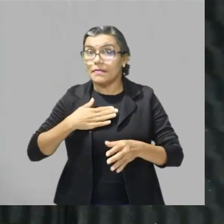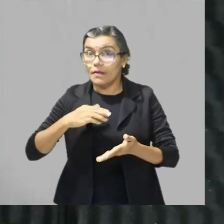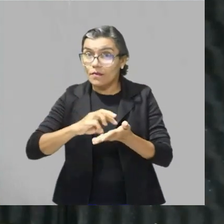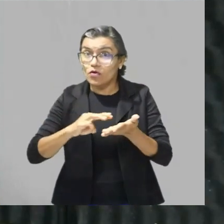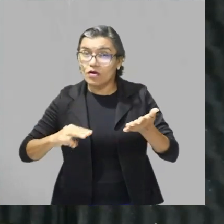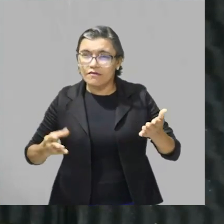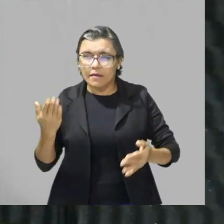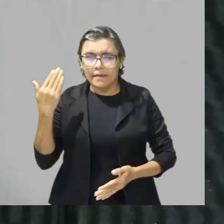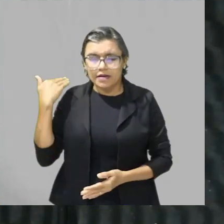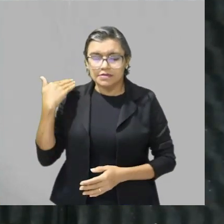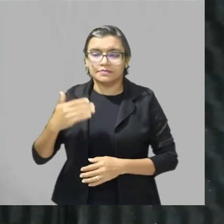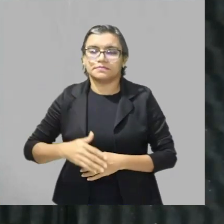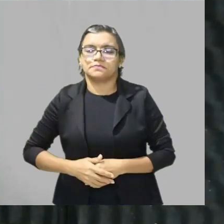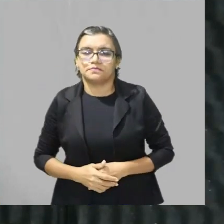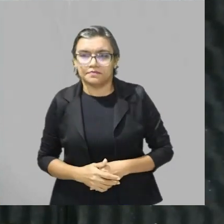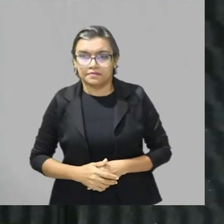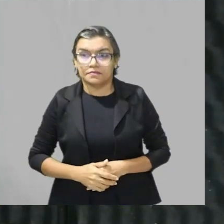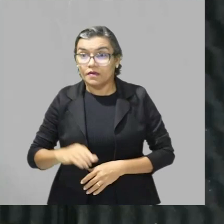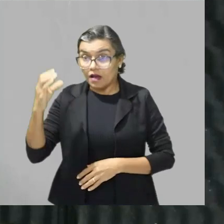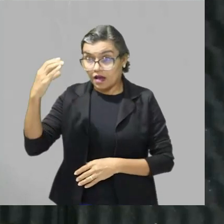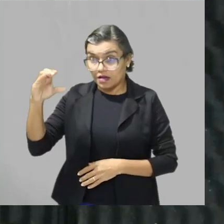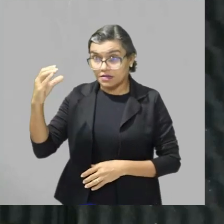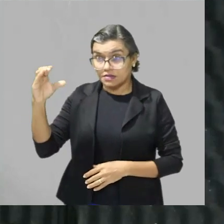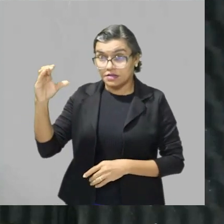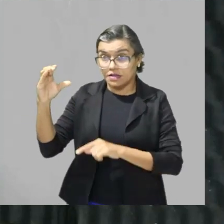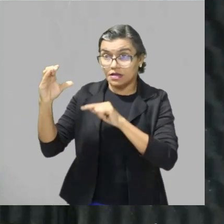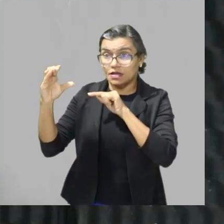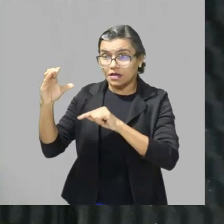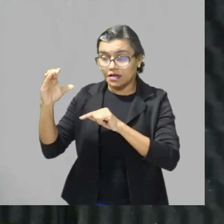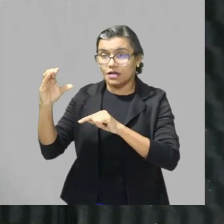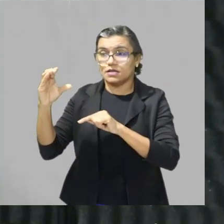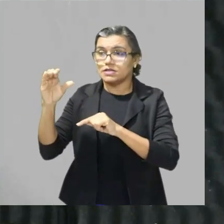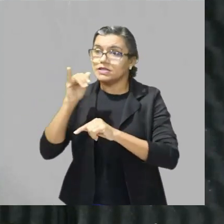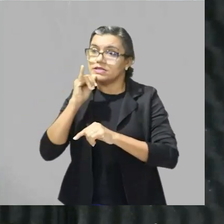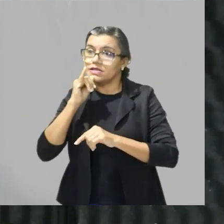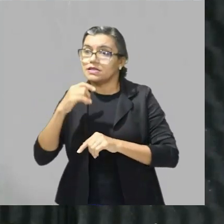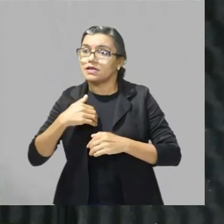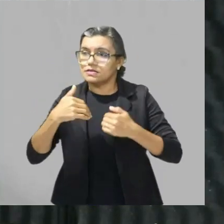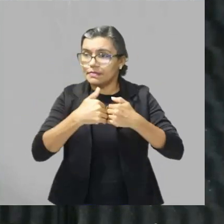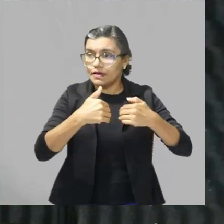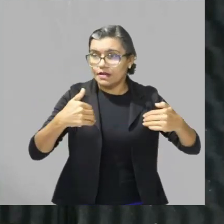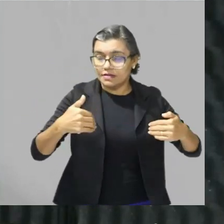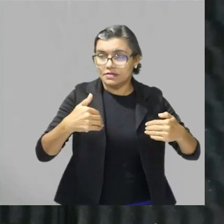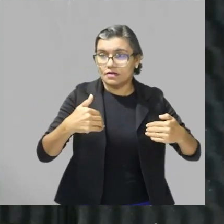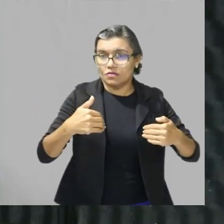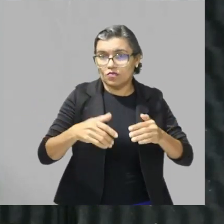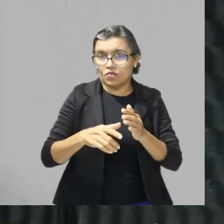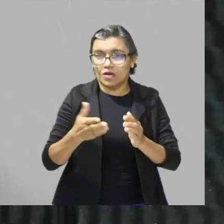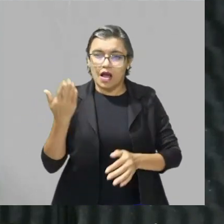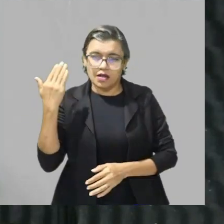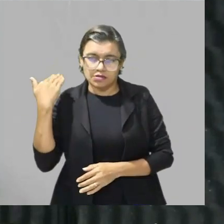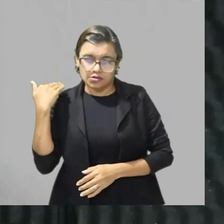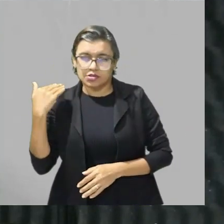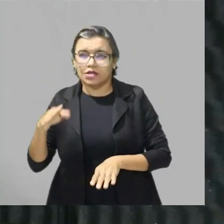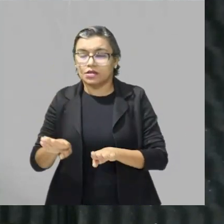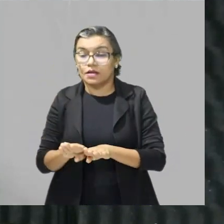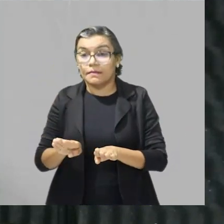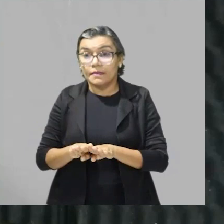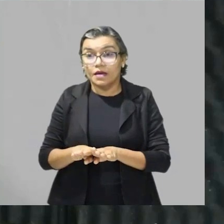época a ciência ativa rompe com a separação antiga entre ciência episteme e saber teórico